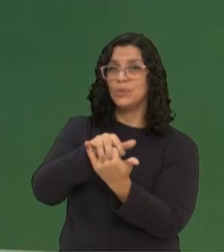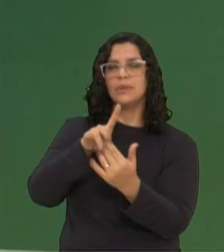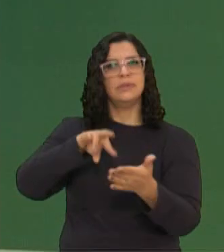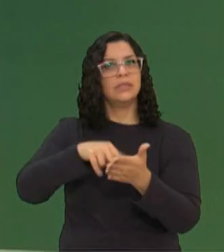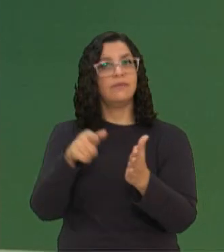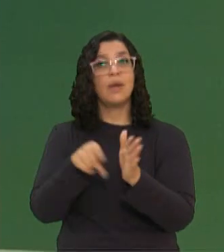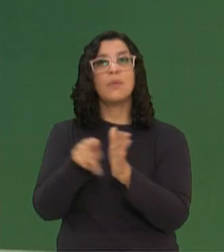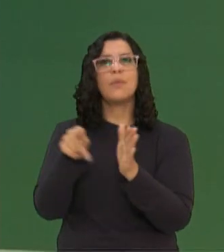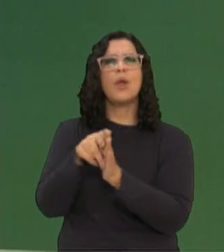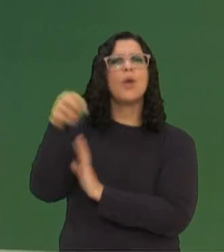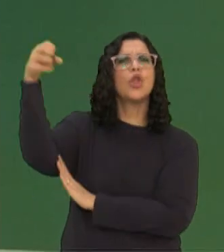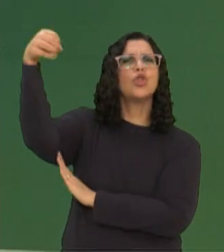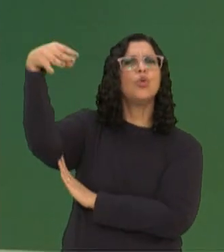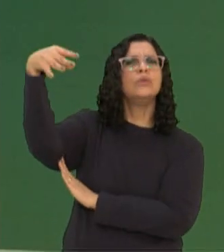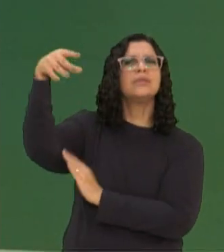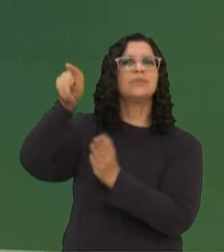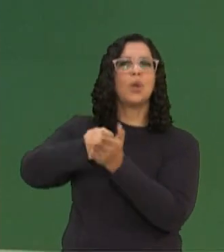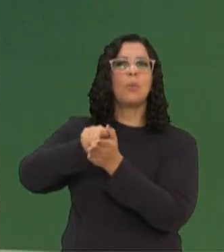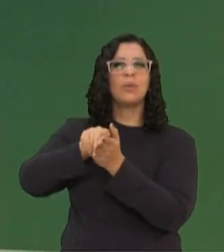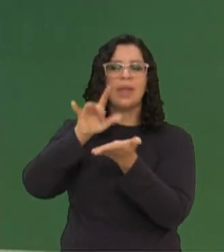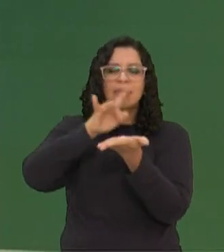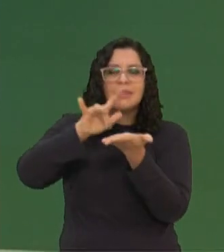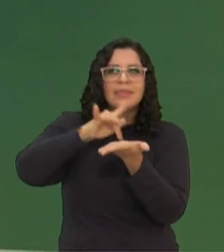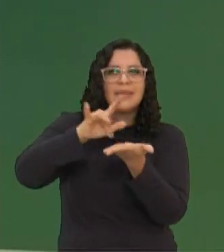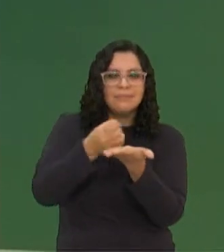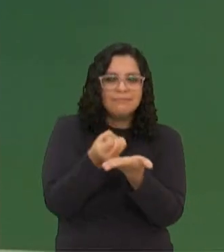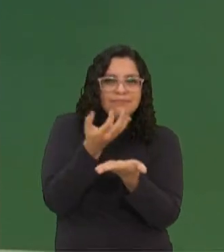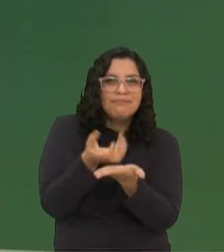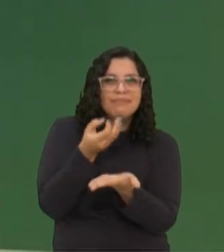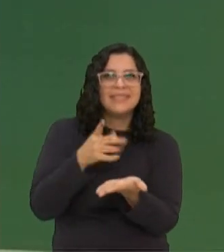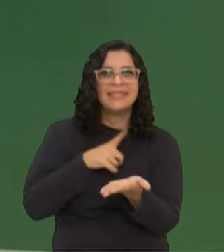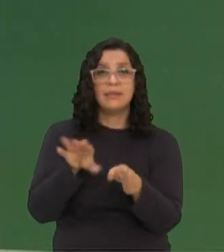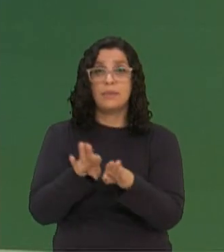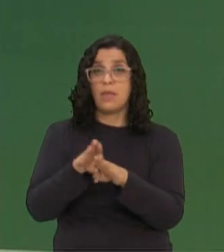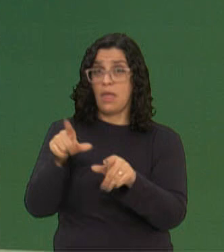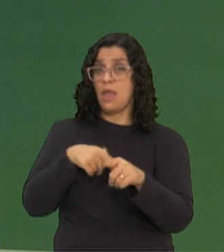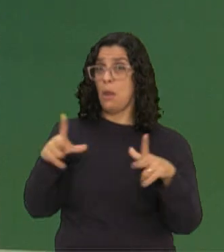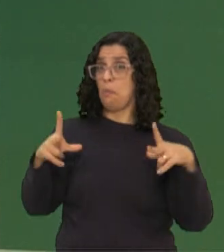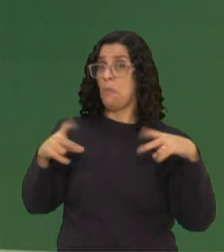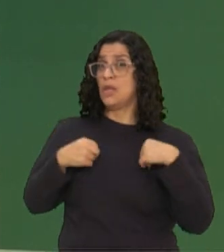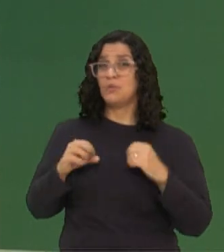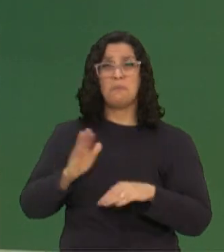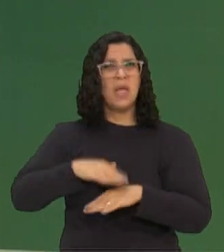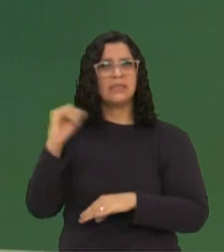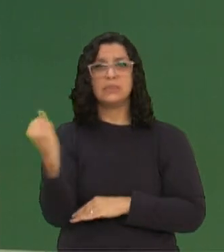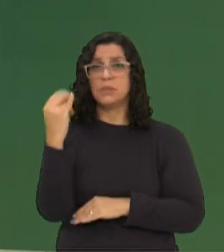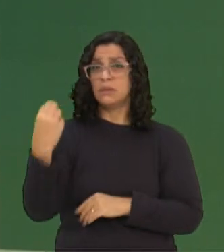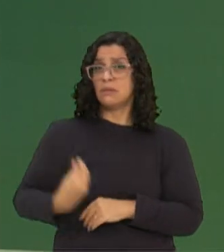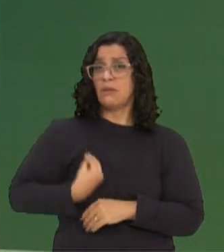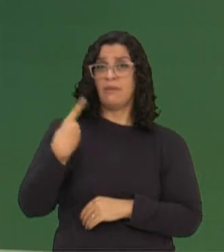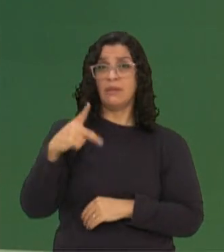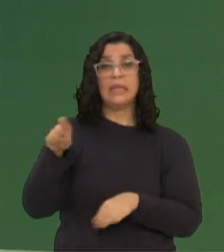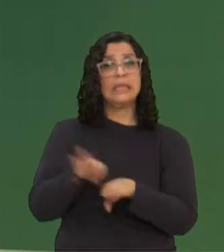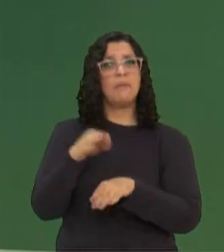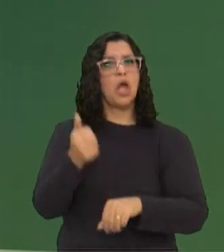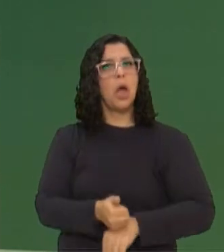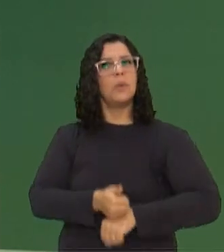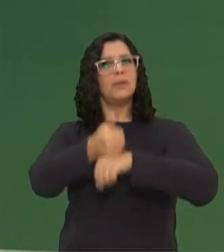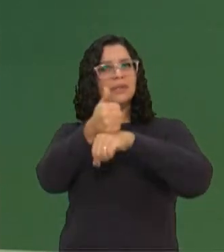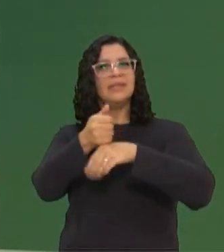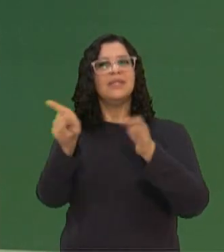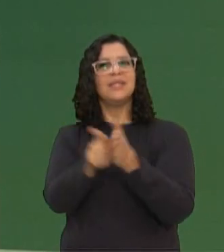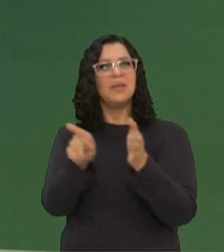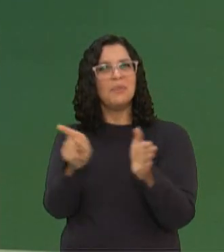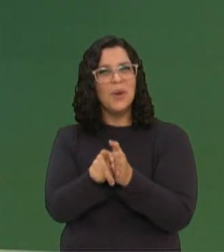através da luminosidade das telas. E ele, como grande mérito da vida dele, ele foi eleito presidente da Royal